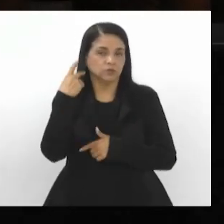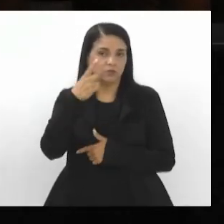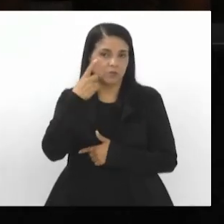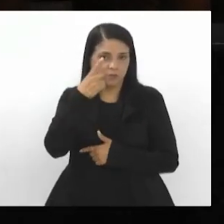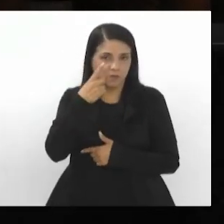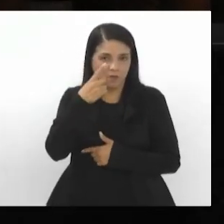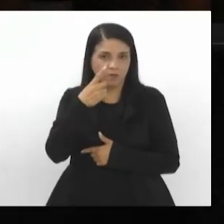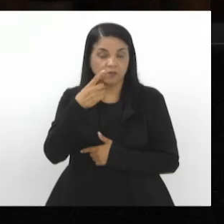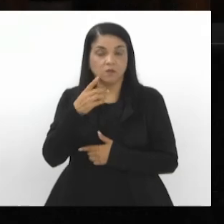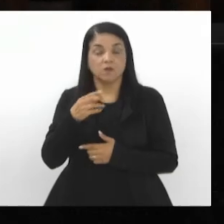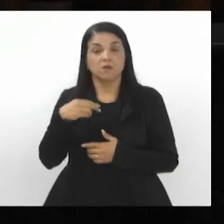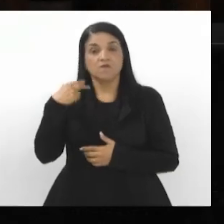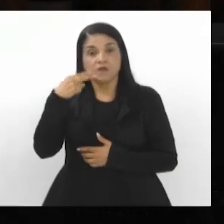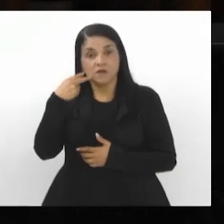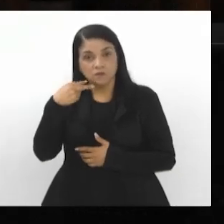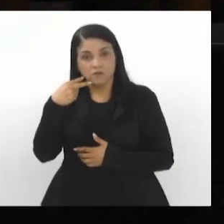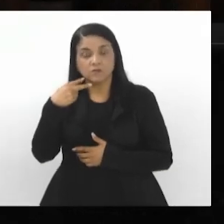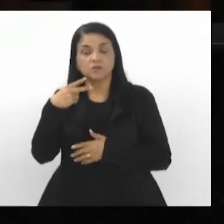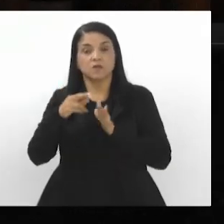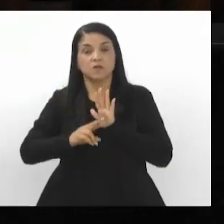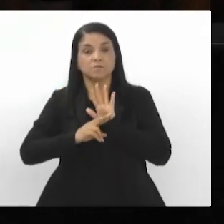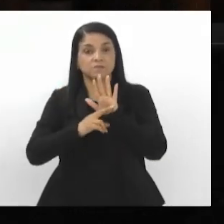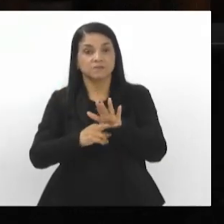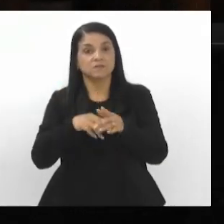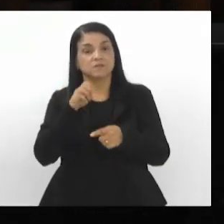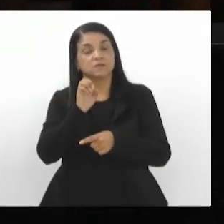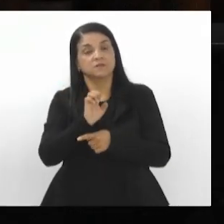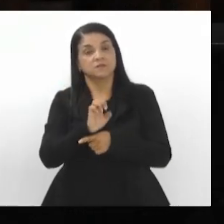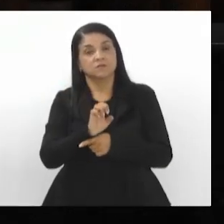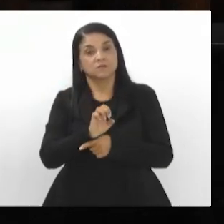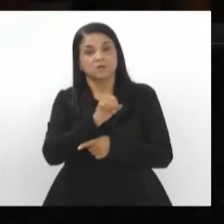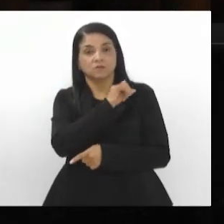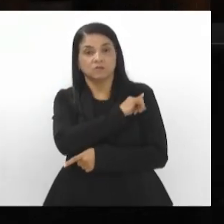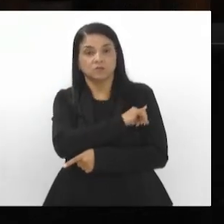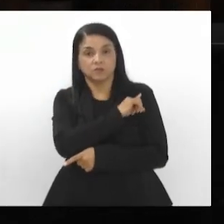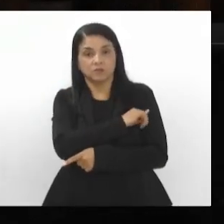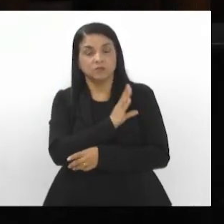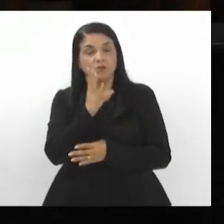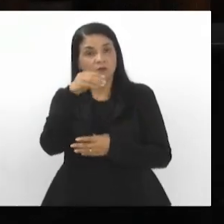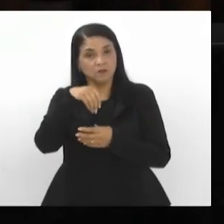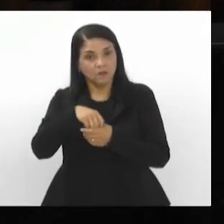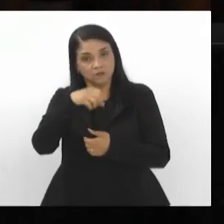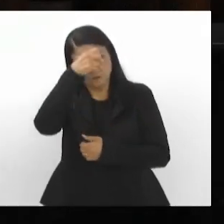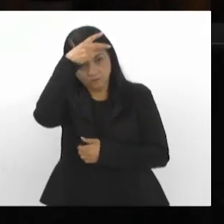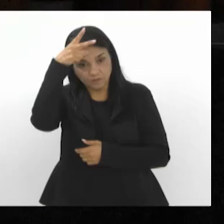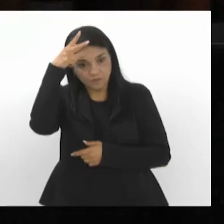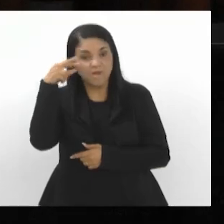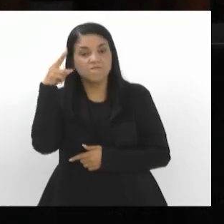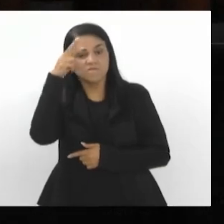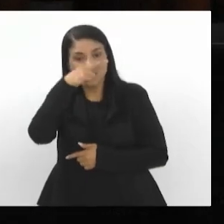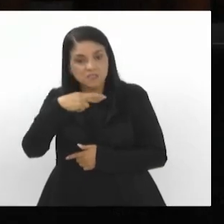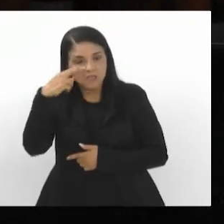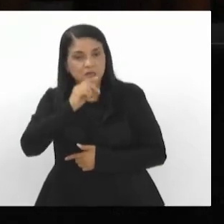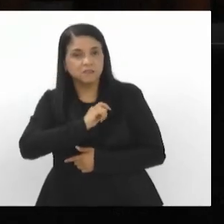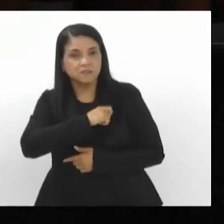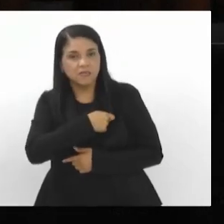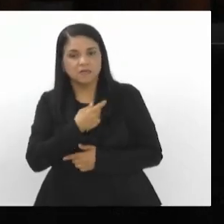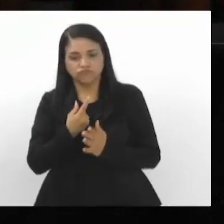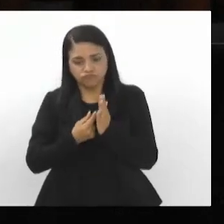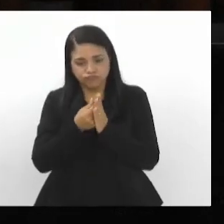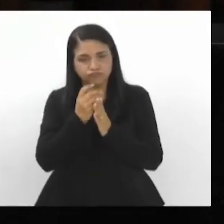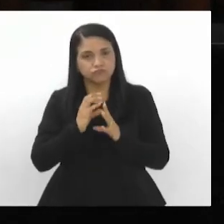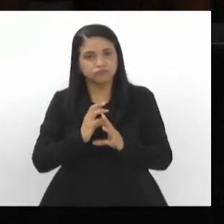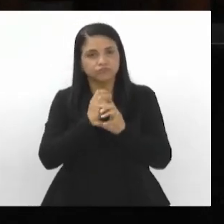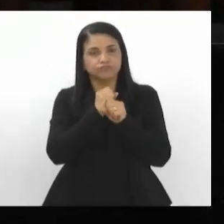porque ele hoje vai representar a cidade do Rio de Janeiro no parlamento municipal do Rio de Janeiro e vai fiscalizar cada centavo do dinheiro público